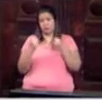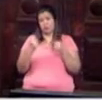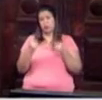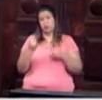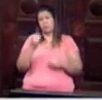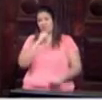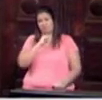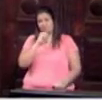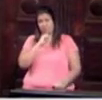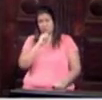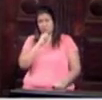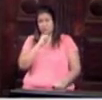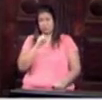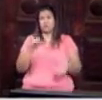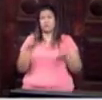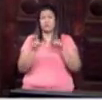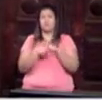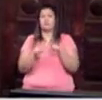usados.